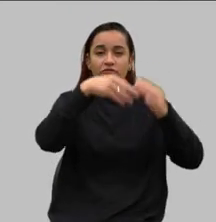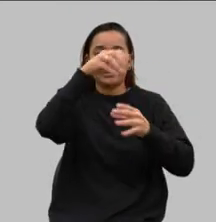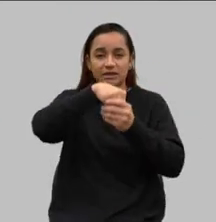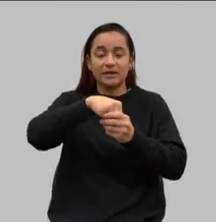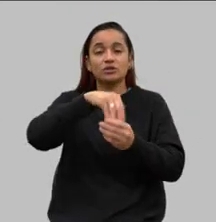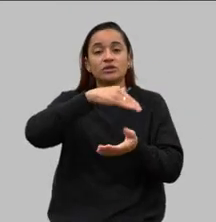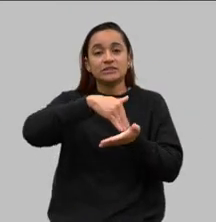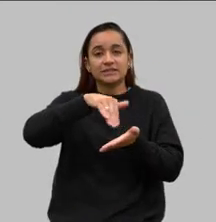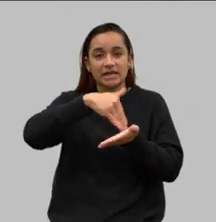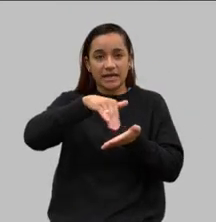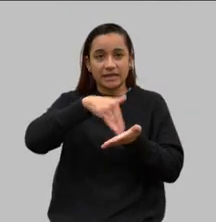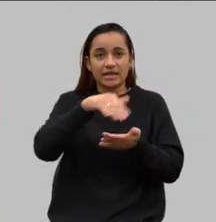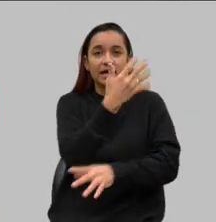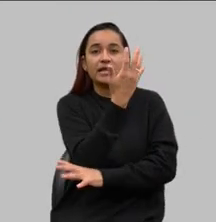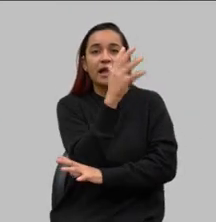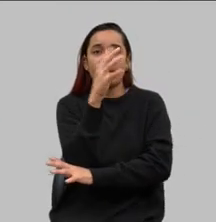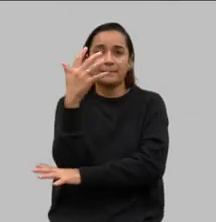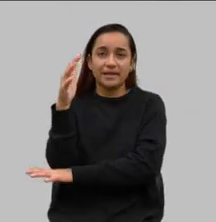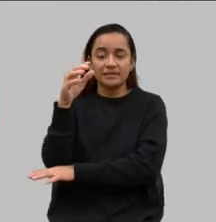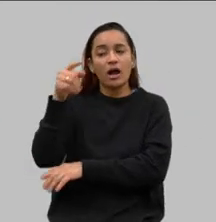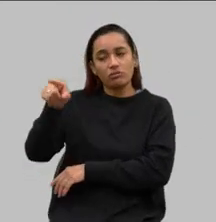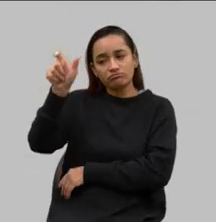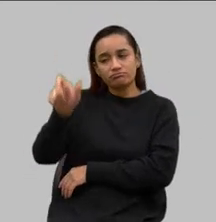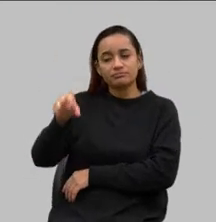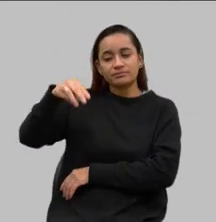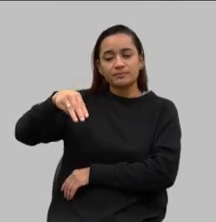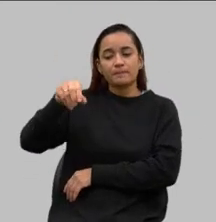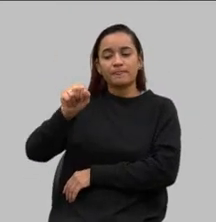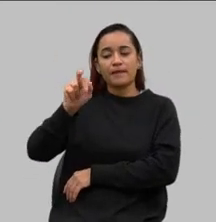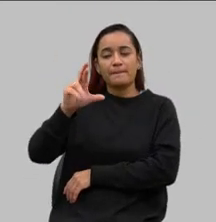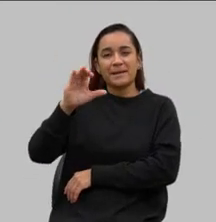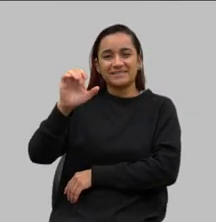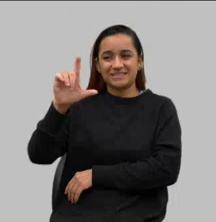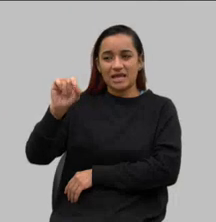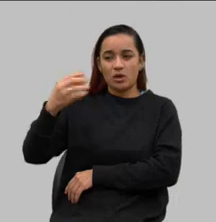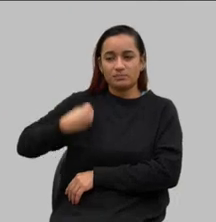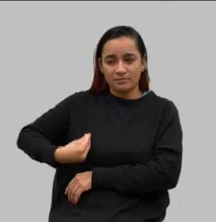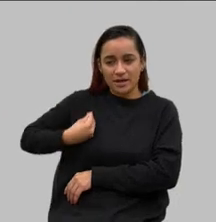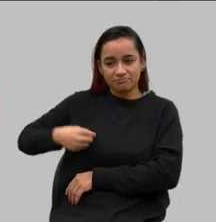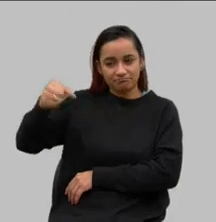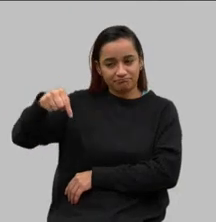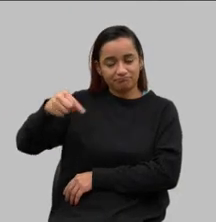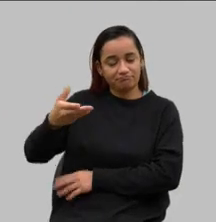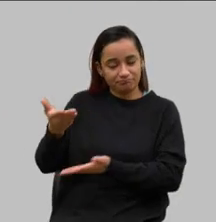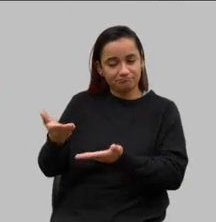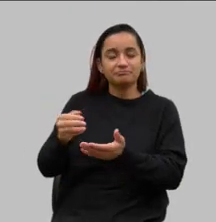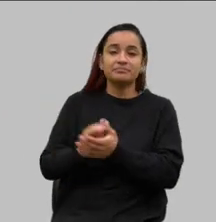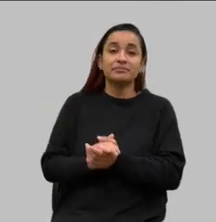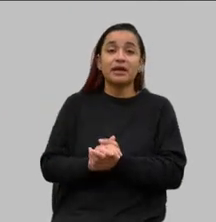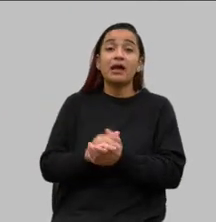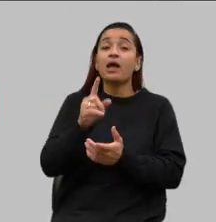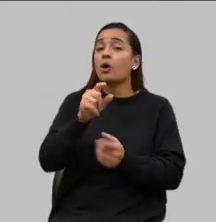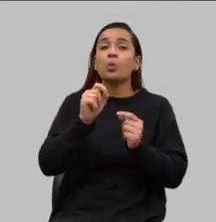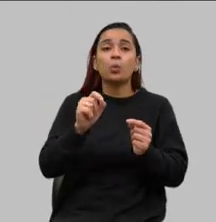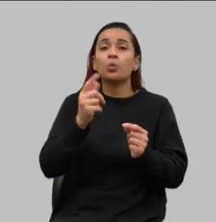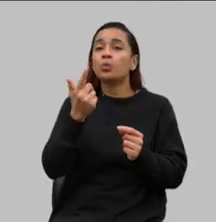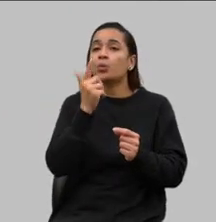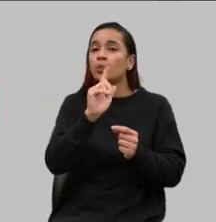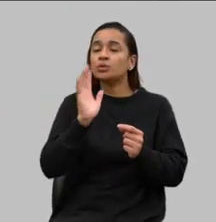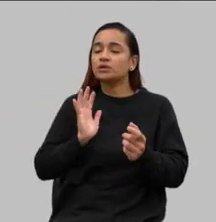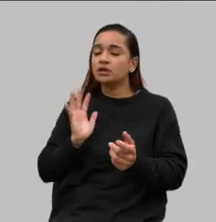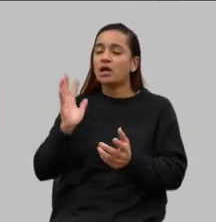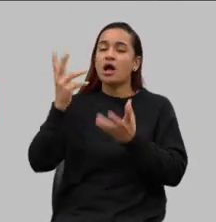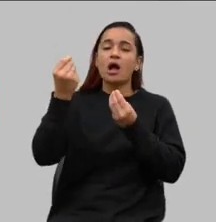também presente Marcelo eh também chegou diretor geral do Instituto Mineiro de gestão das águas foi o resgate da Educação